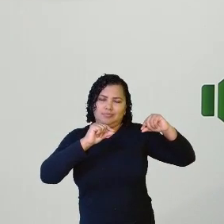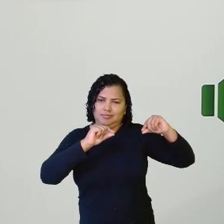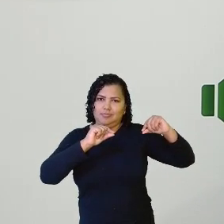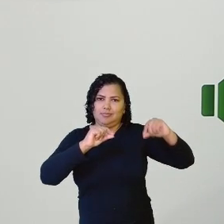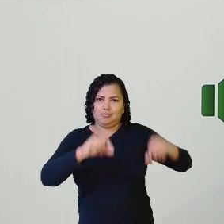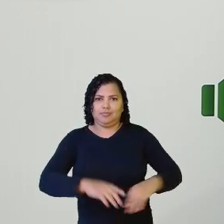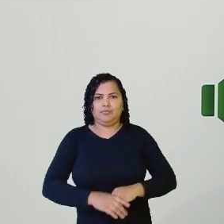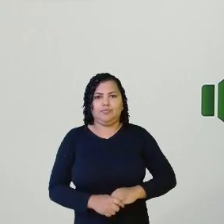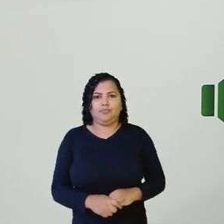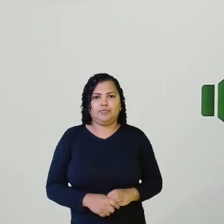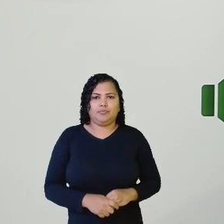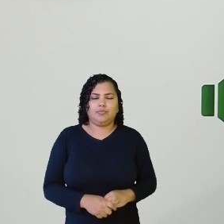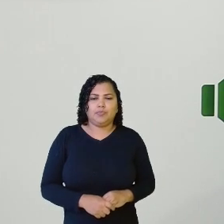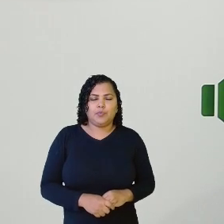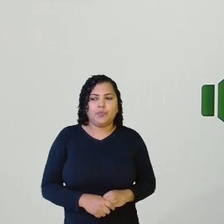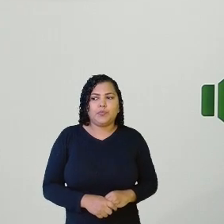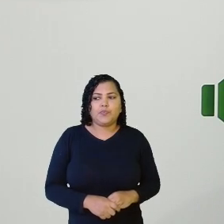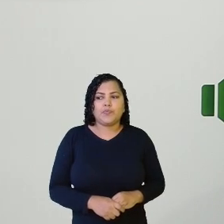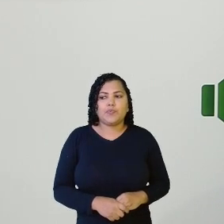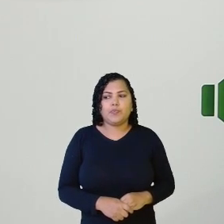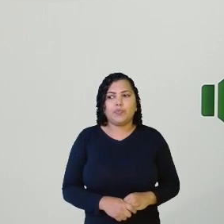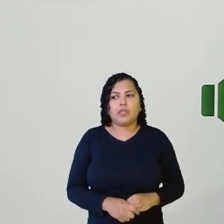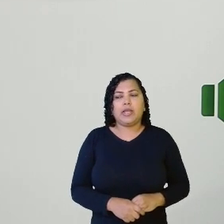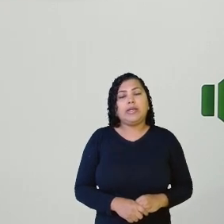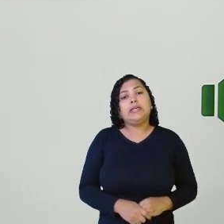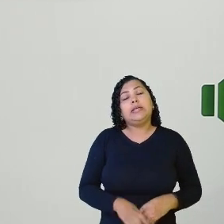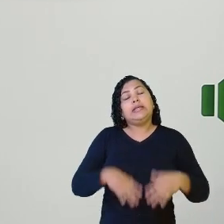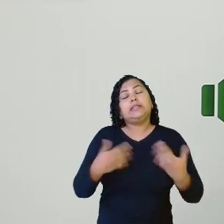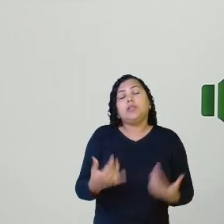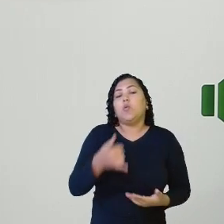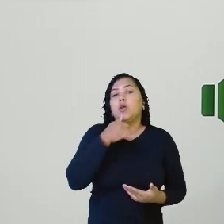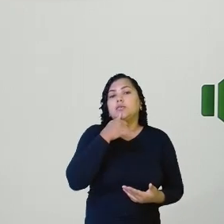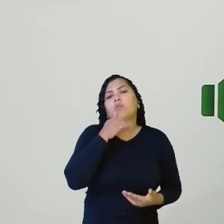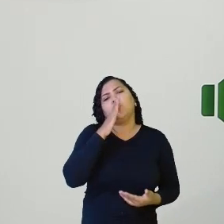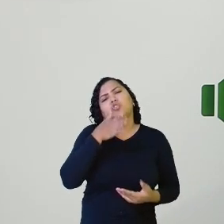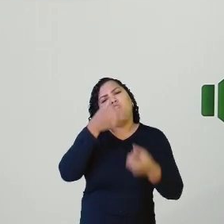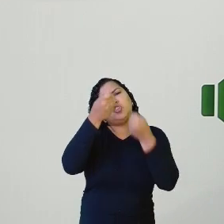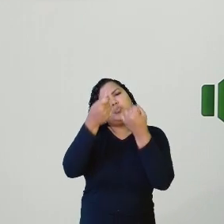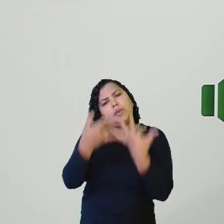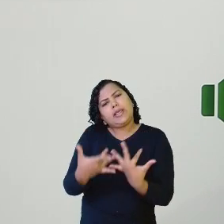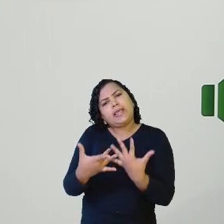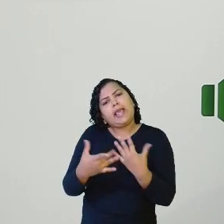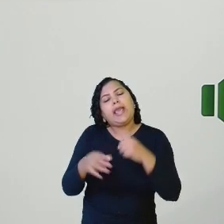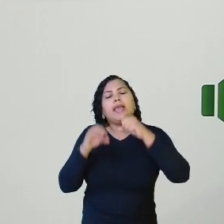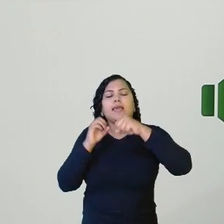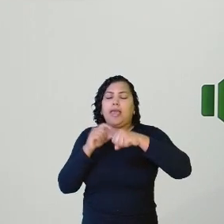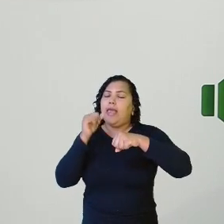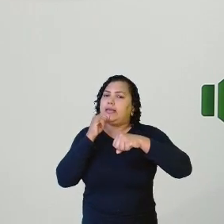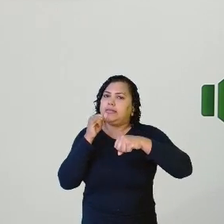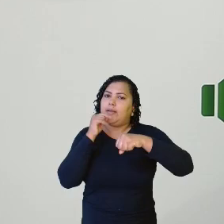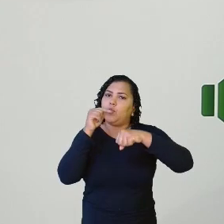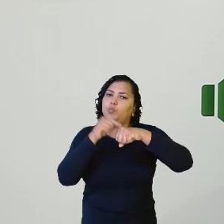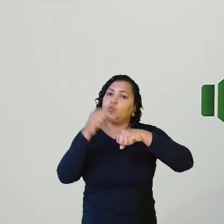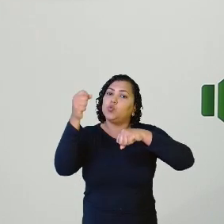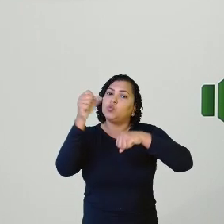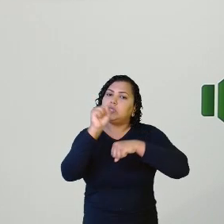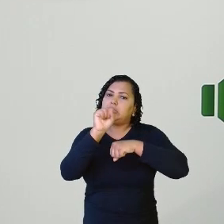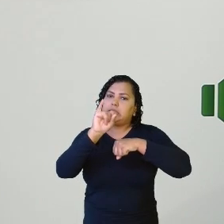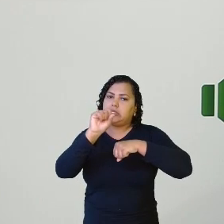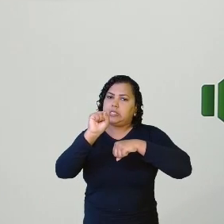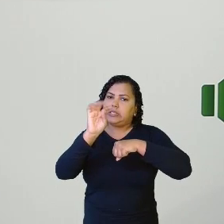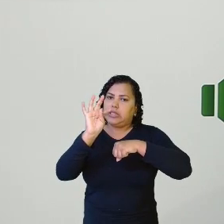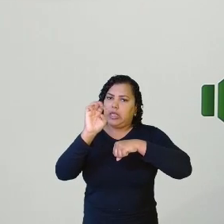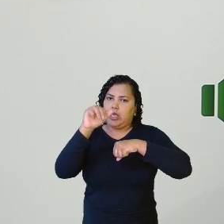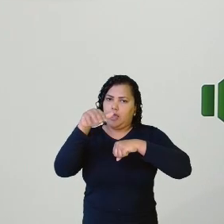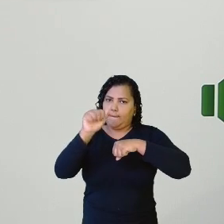a Lua. Trouxe principalmente para vocês, porque quando eu falei que os planetas orbitavam ao redor do Sol,